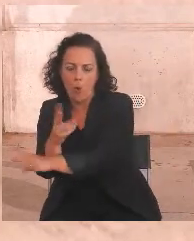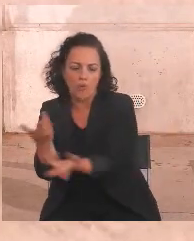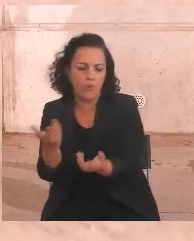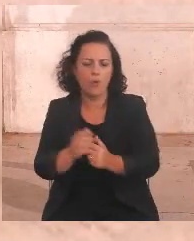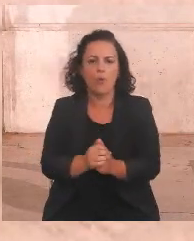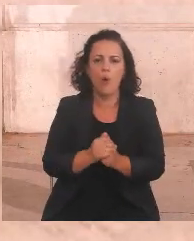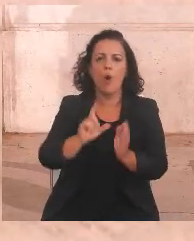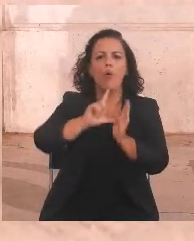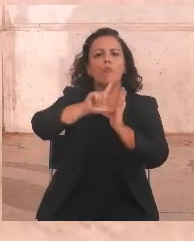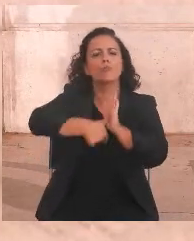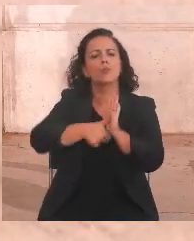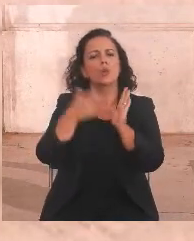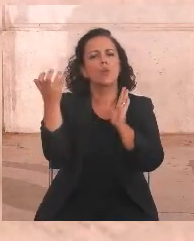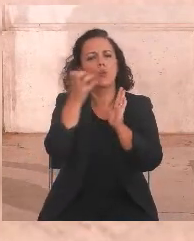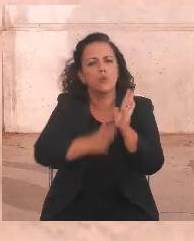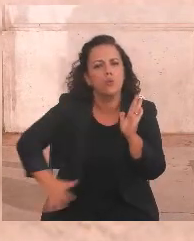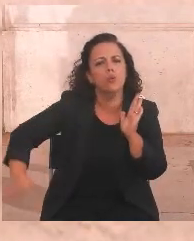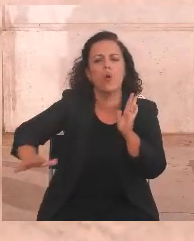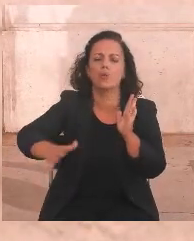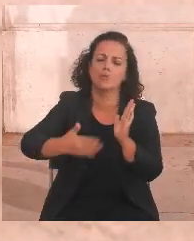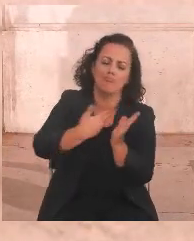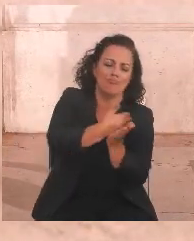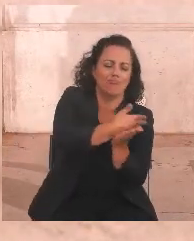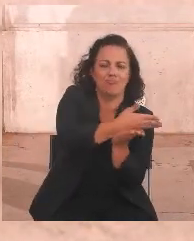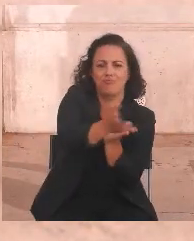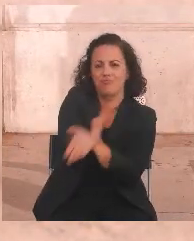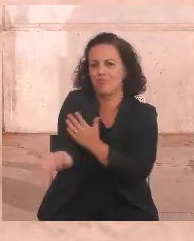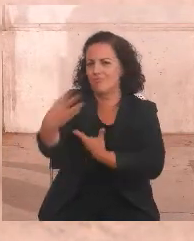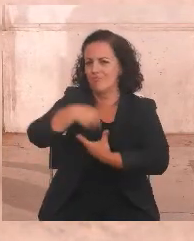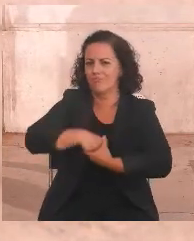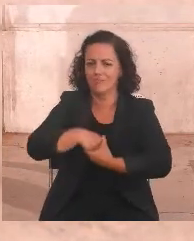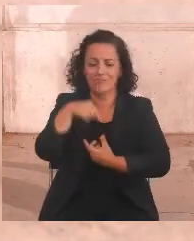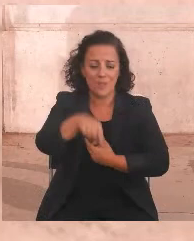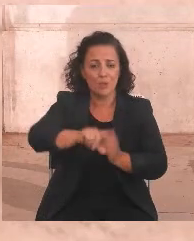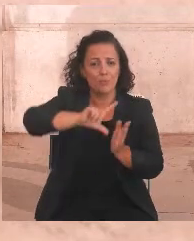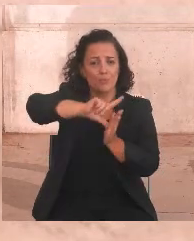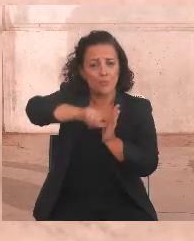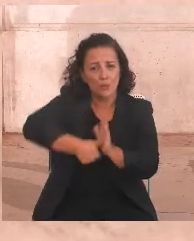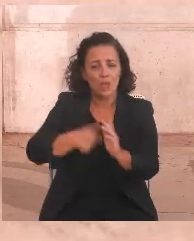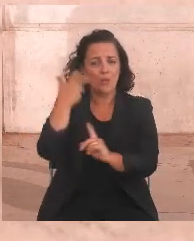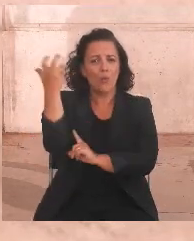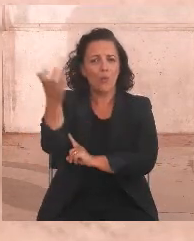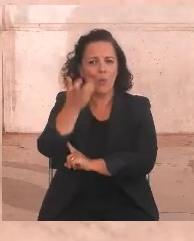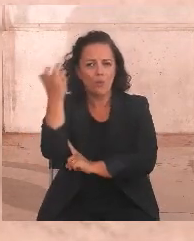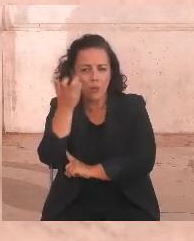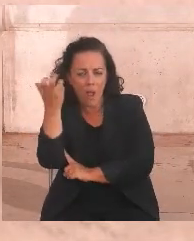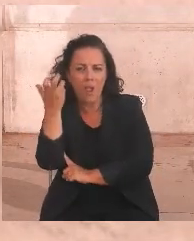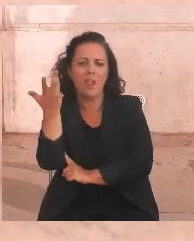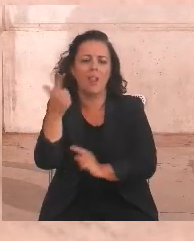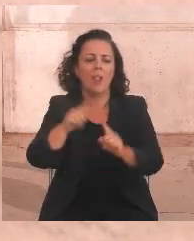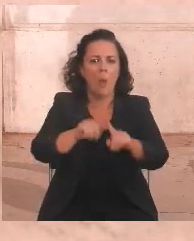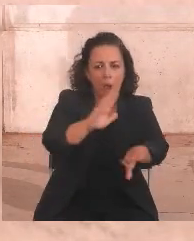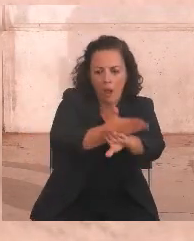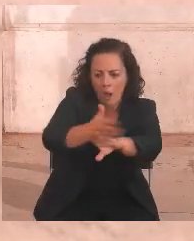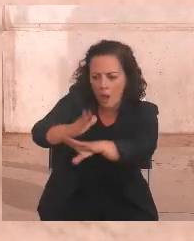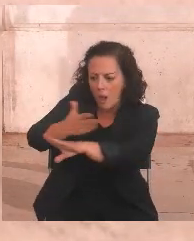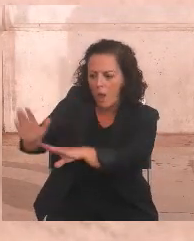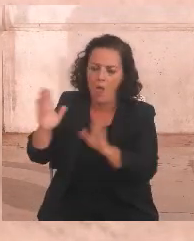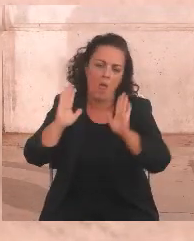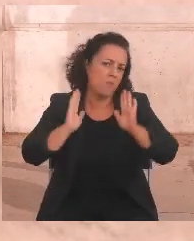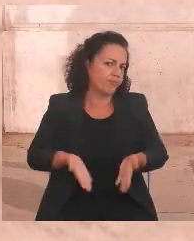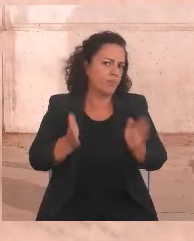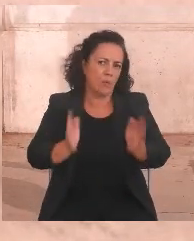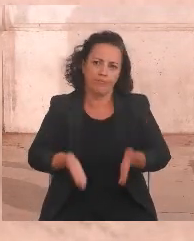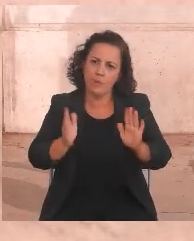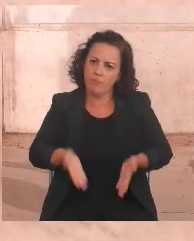nosso projeto cultural será abrangente. Será um projeto cultural sem tribos nem fações. E